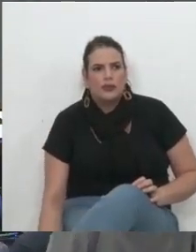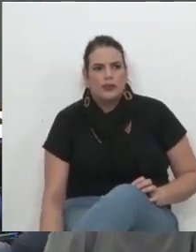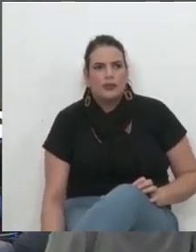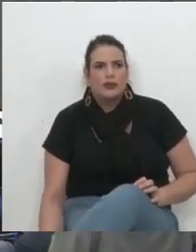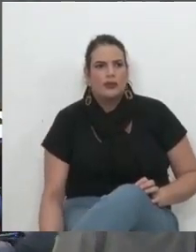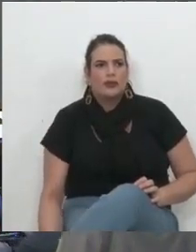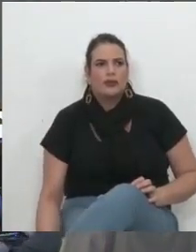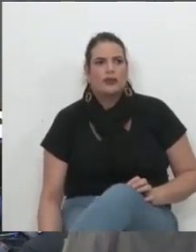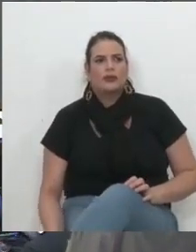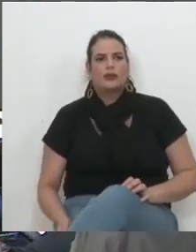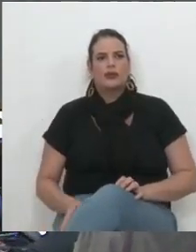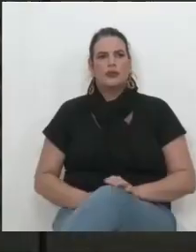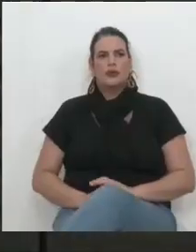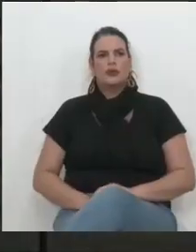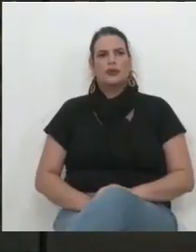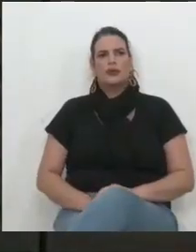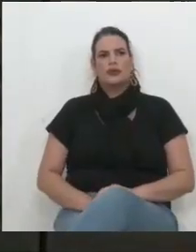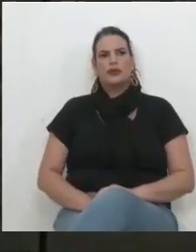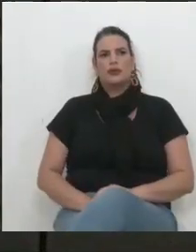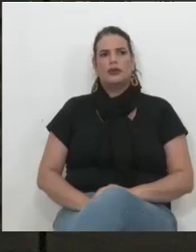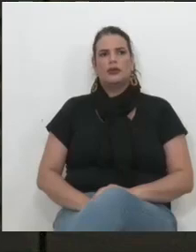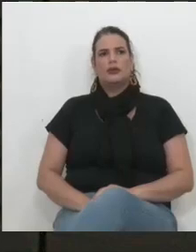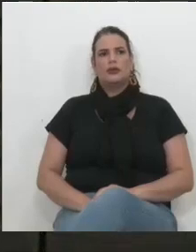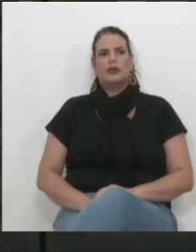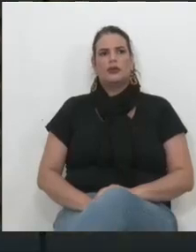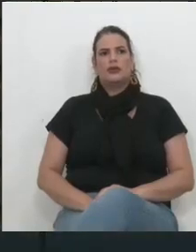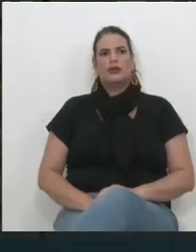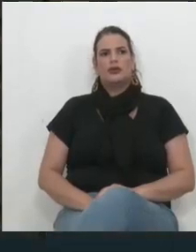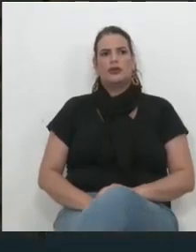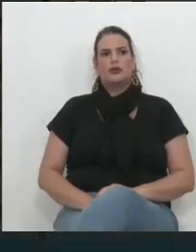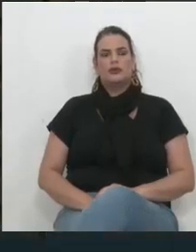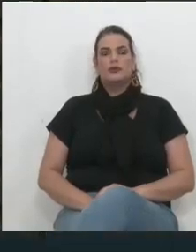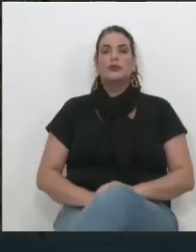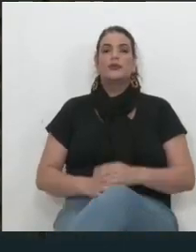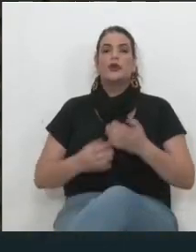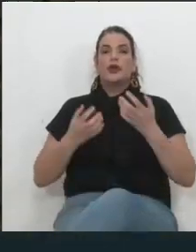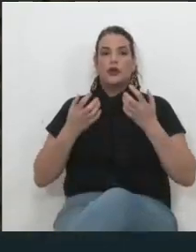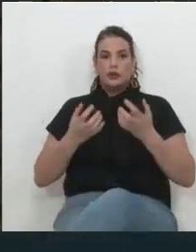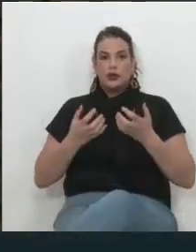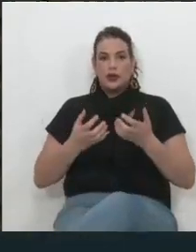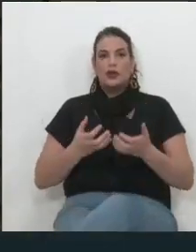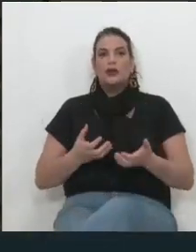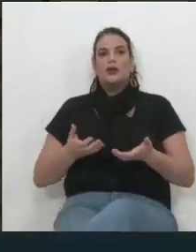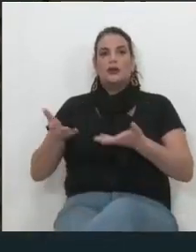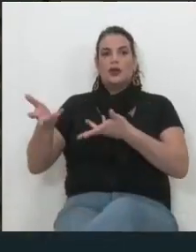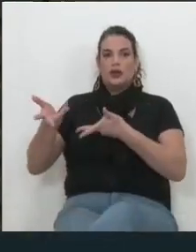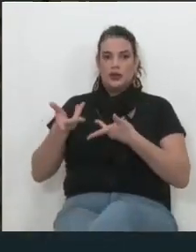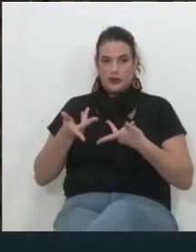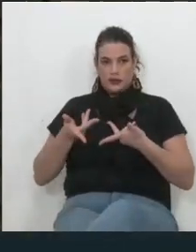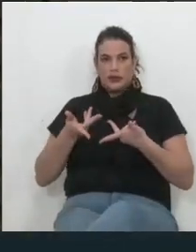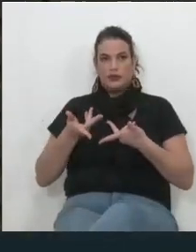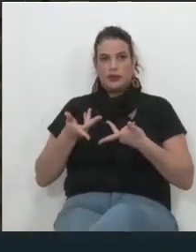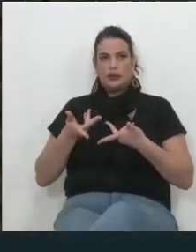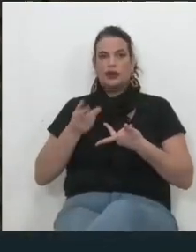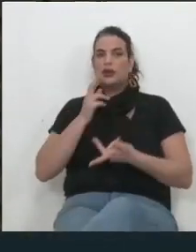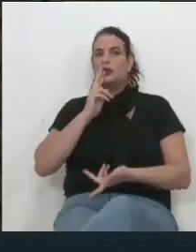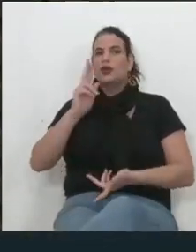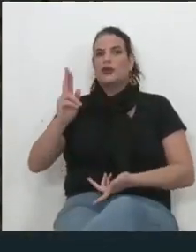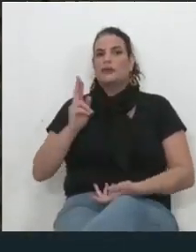Senhor presidente, vereadores e vereadoras, eu gostaria de receber a